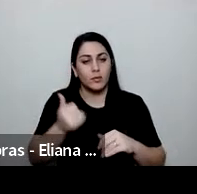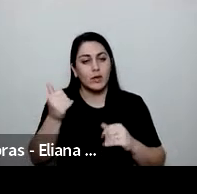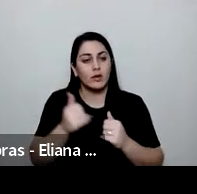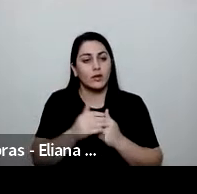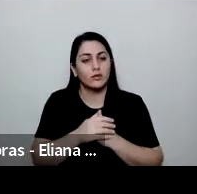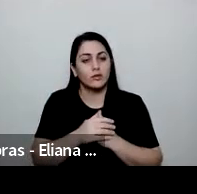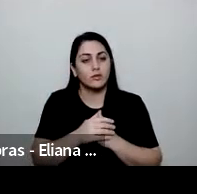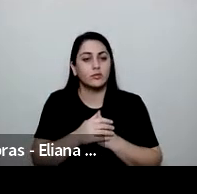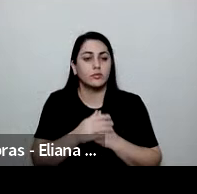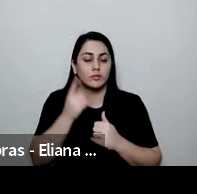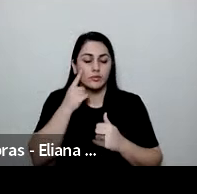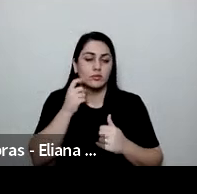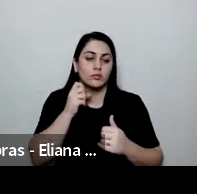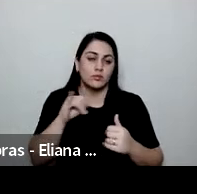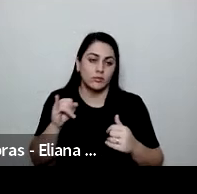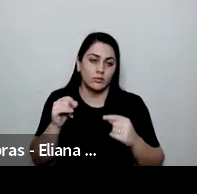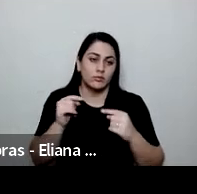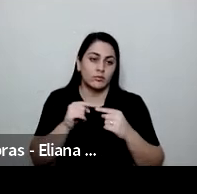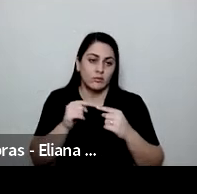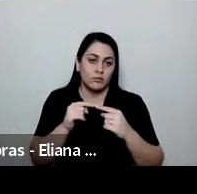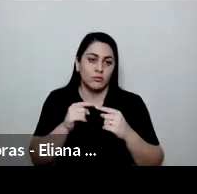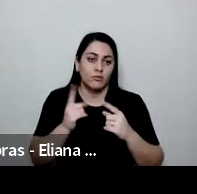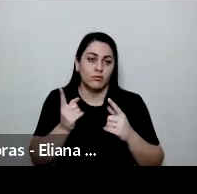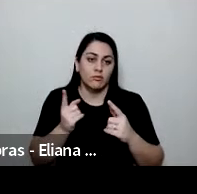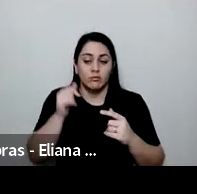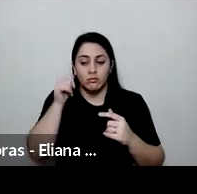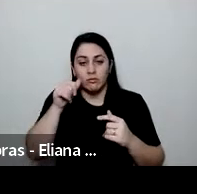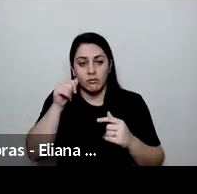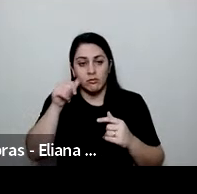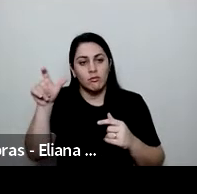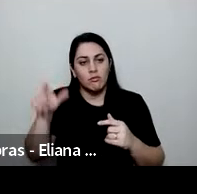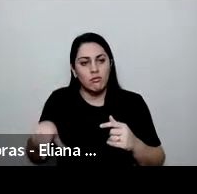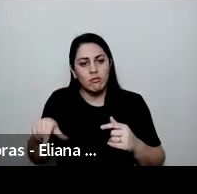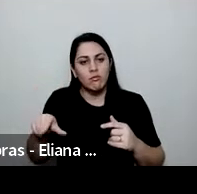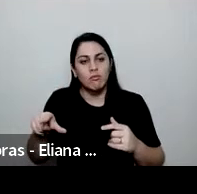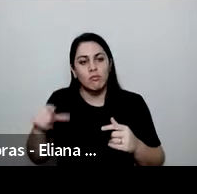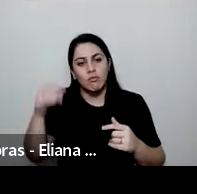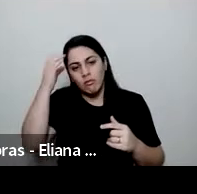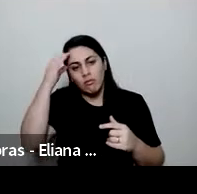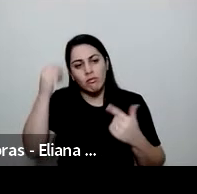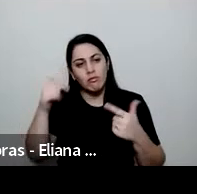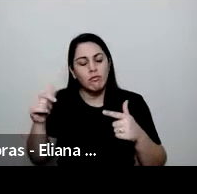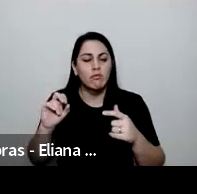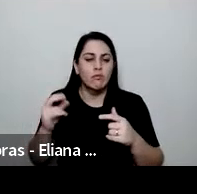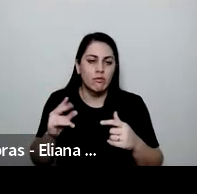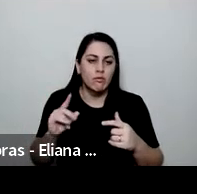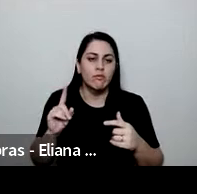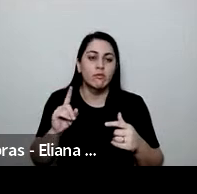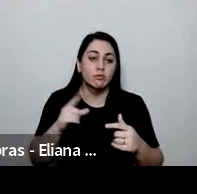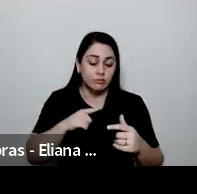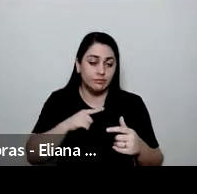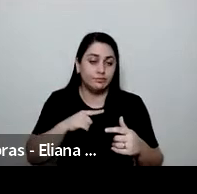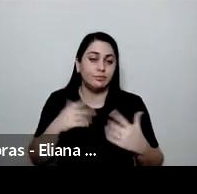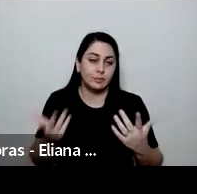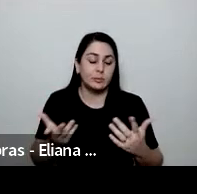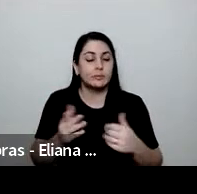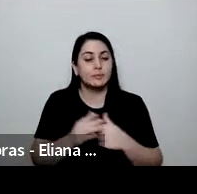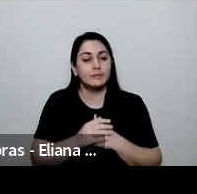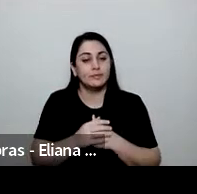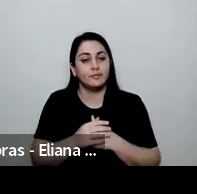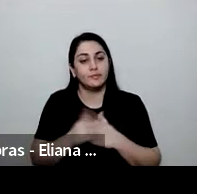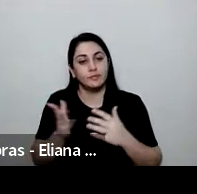é se ela é realmente parte legítima ou não nessa perspectiva sobre a ótica de preliminar senhor presidente